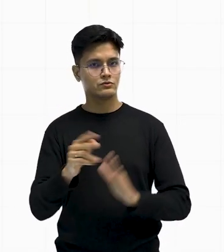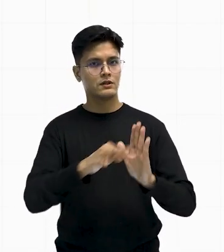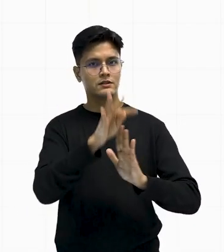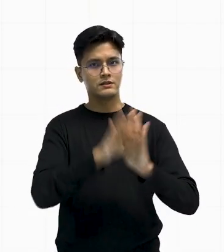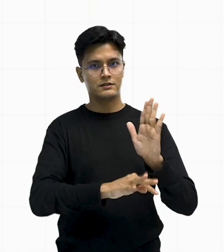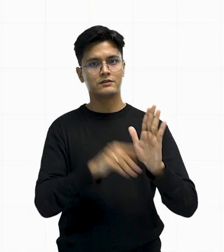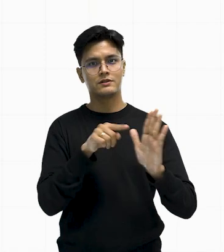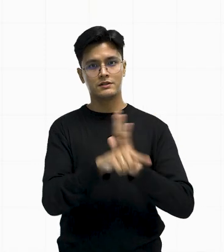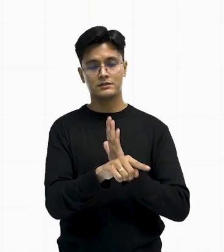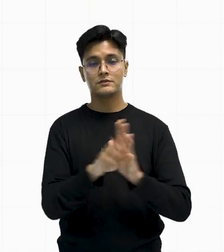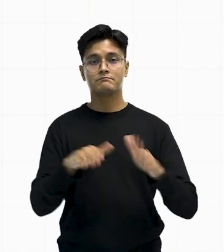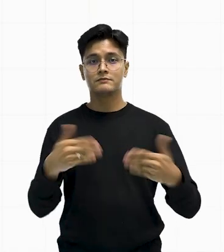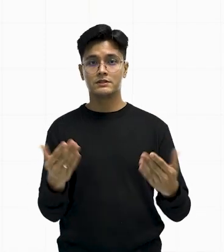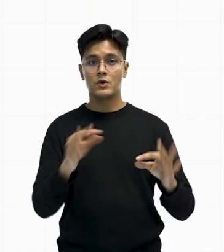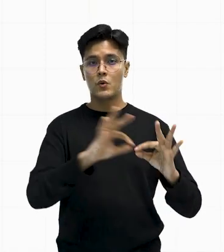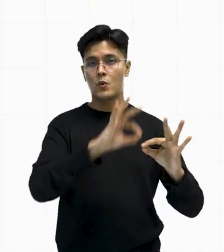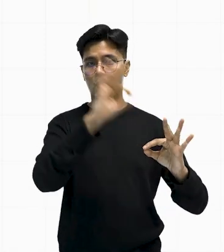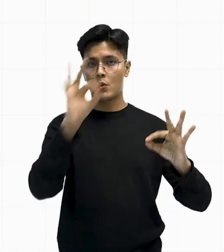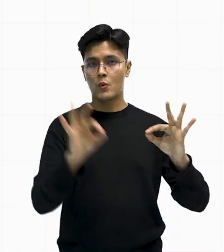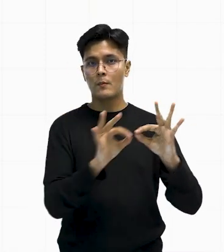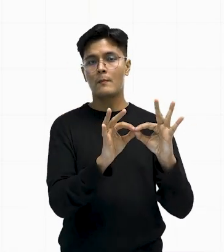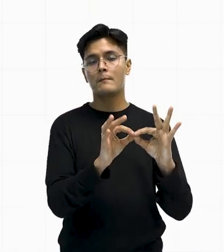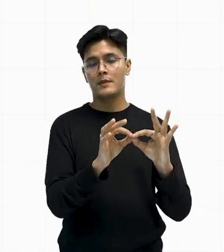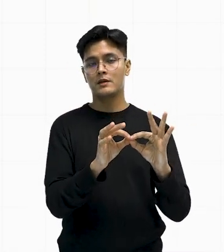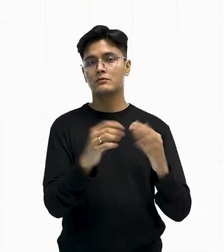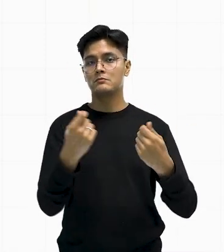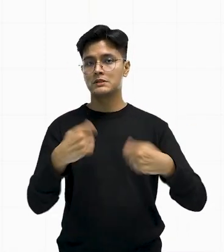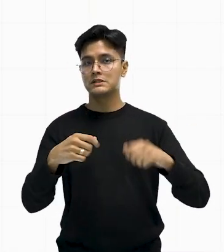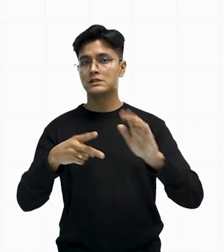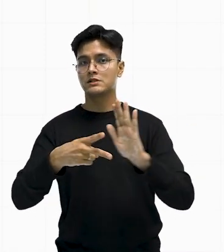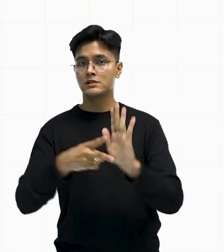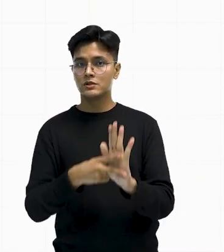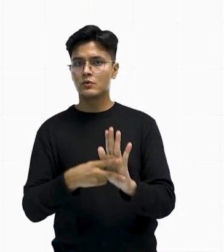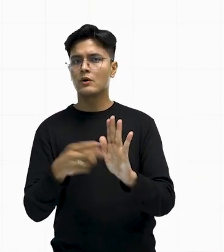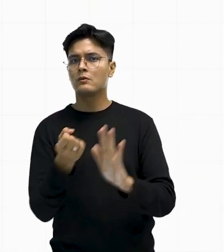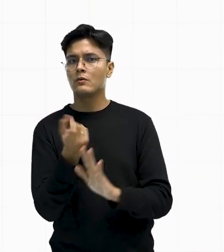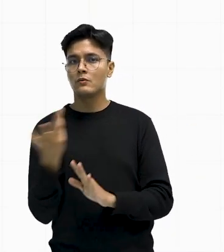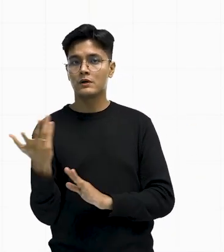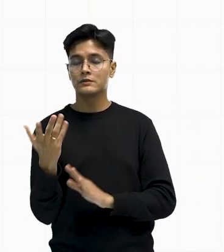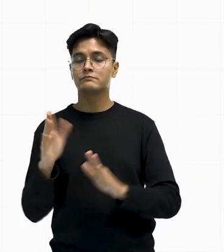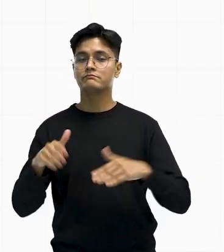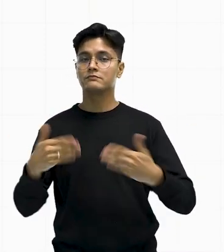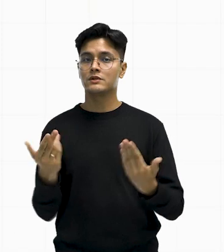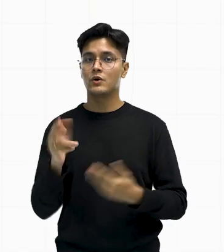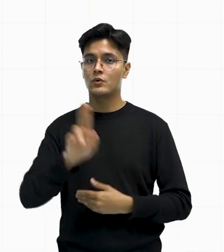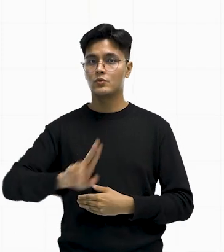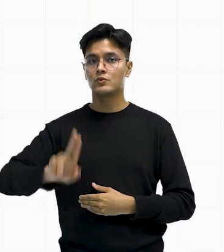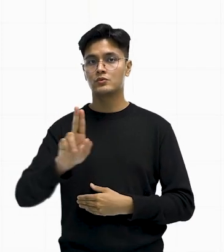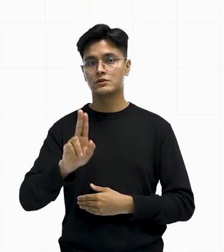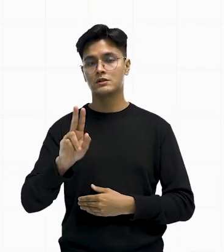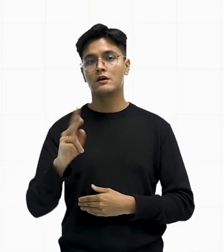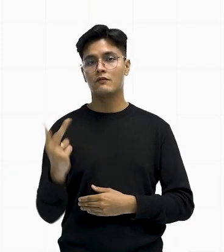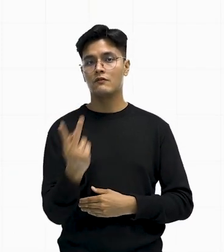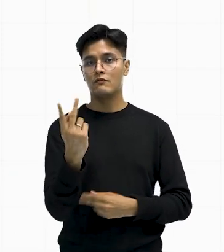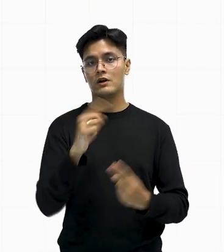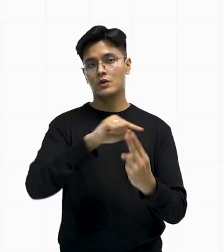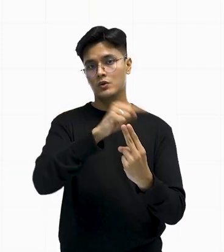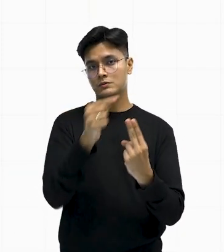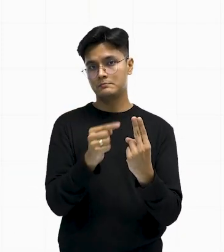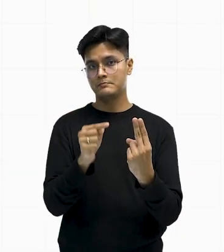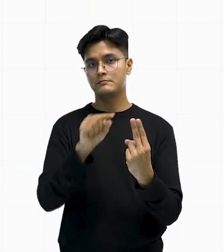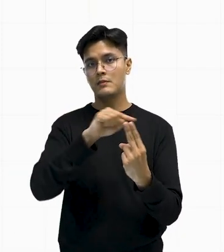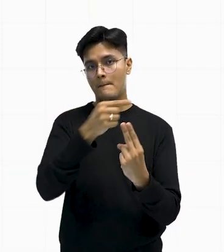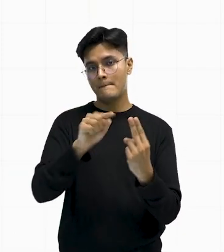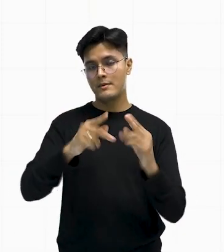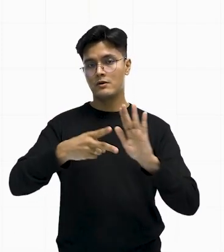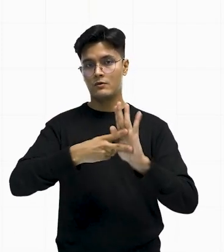o comprimento desse elástico deve ser igual a, e aí você vai utilizar para isso o π igual a